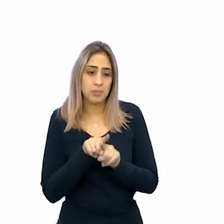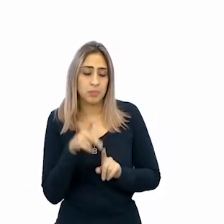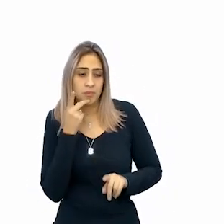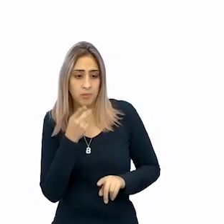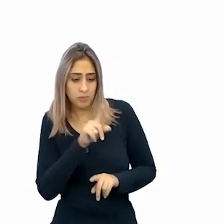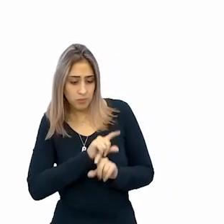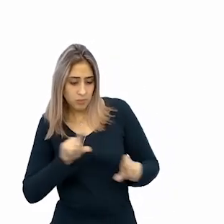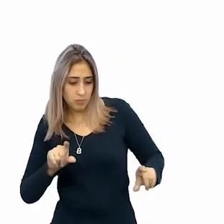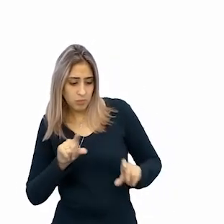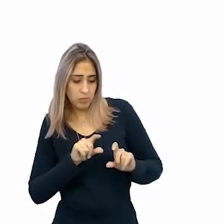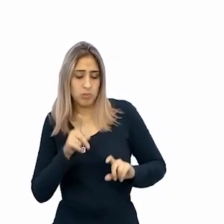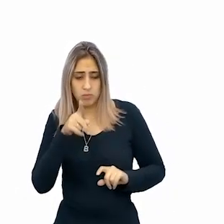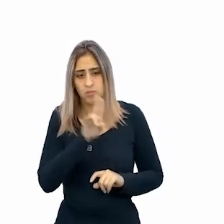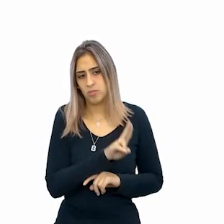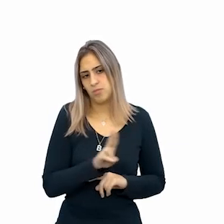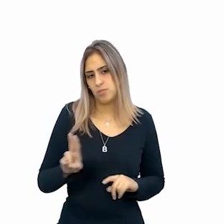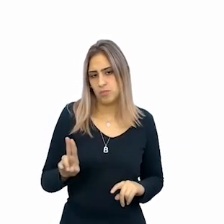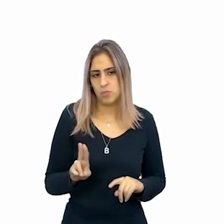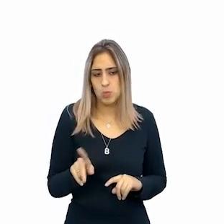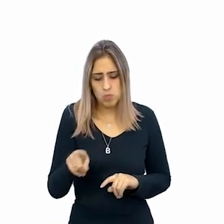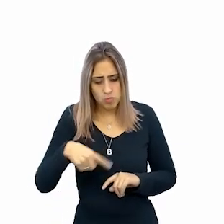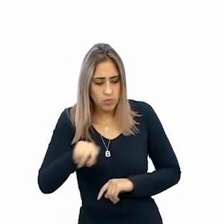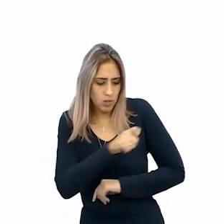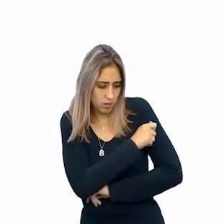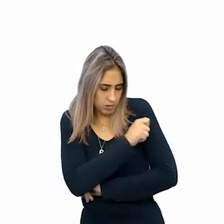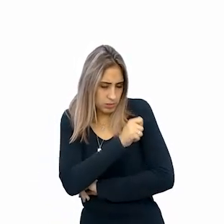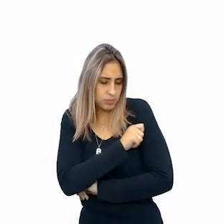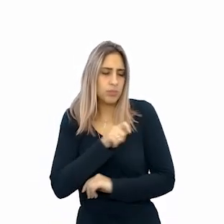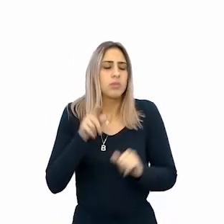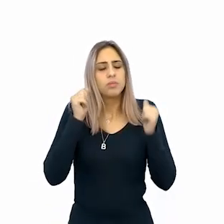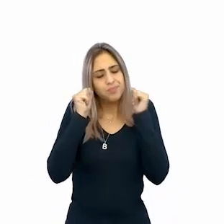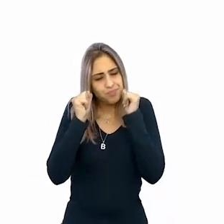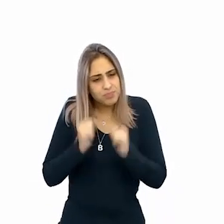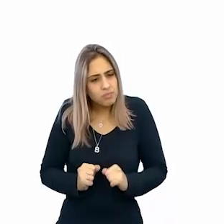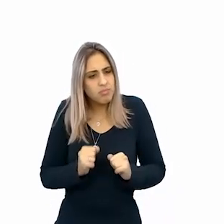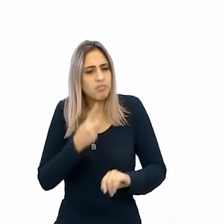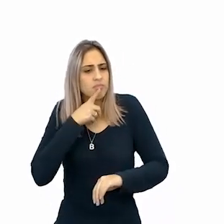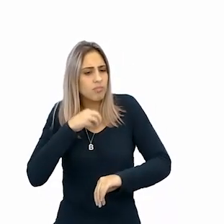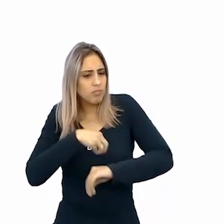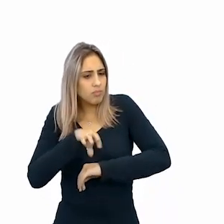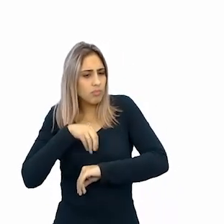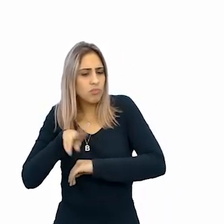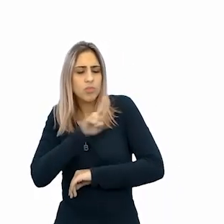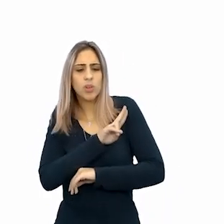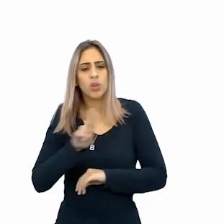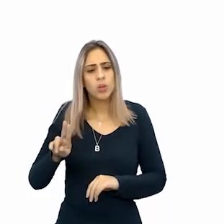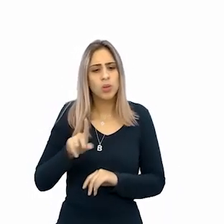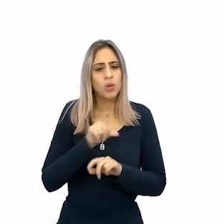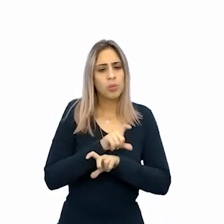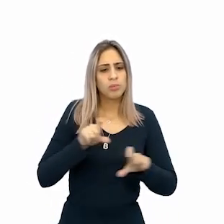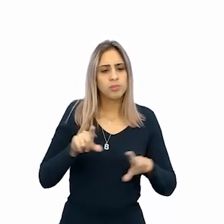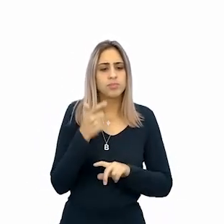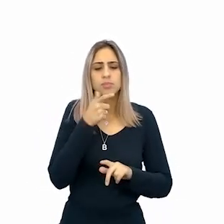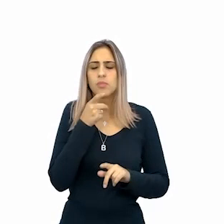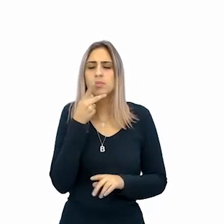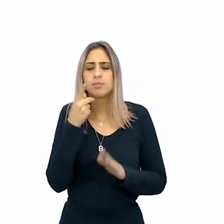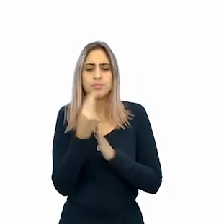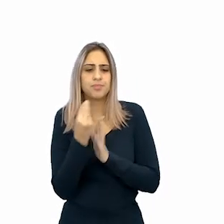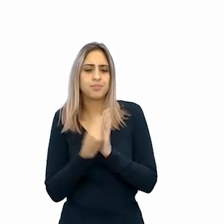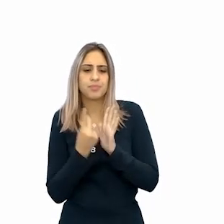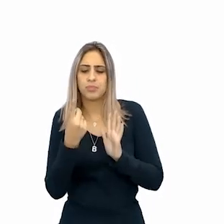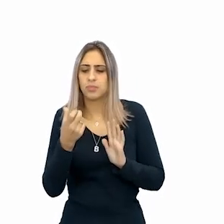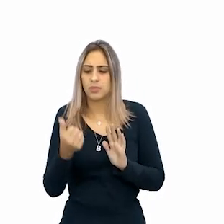na legenda esse nome. Os estudantes, eles podem indicar o número onde está escrito, por exemplo,